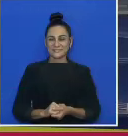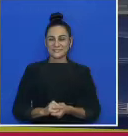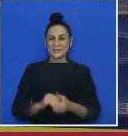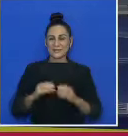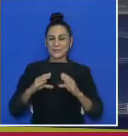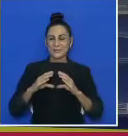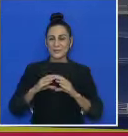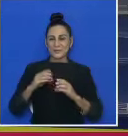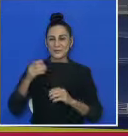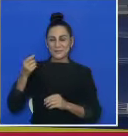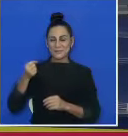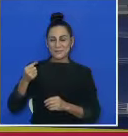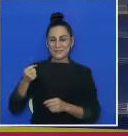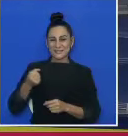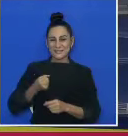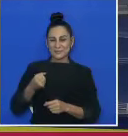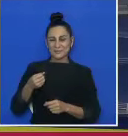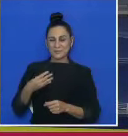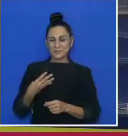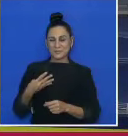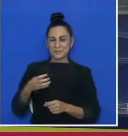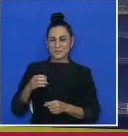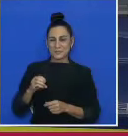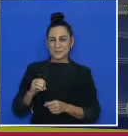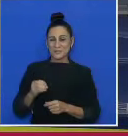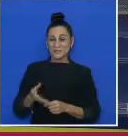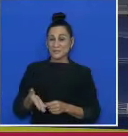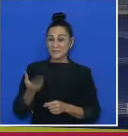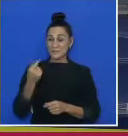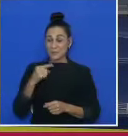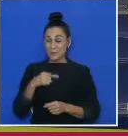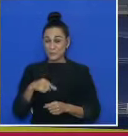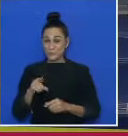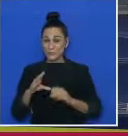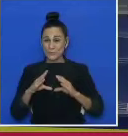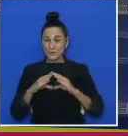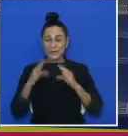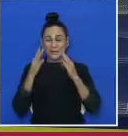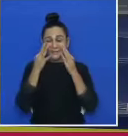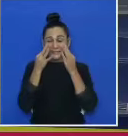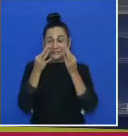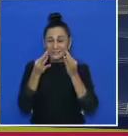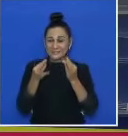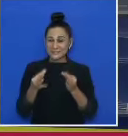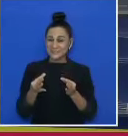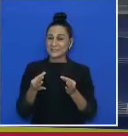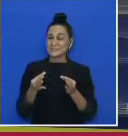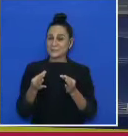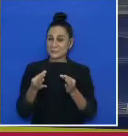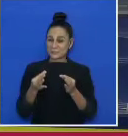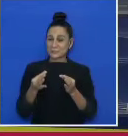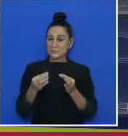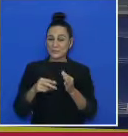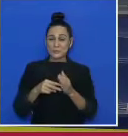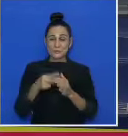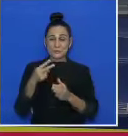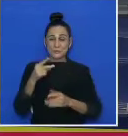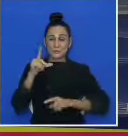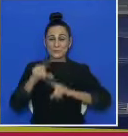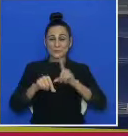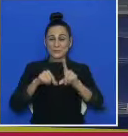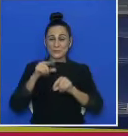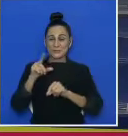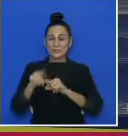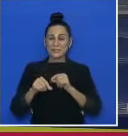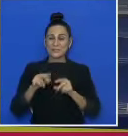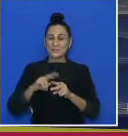Bola branca, número 40. E vamos à última bola, atenção para a última bola do segundo sorteio da dupla